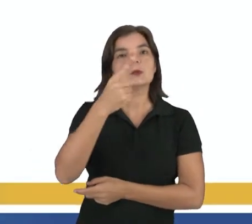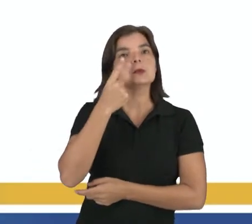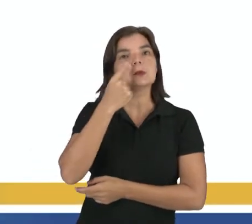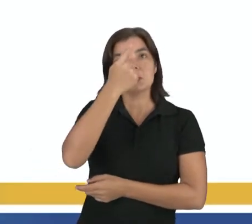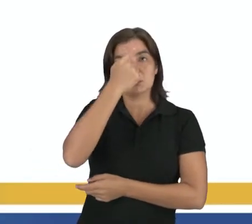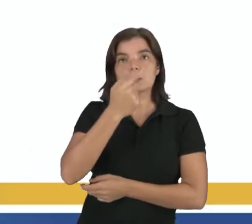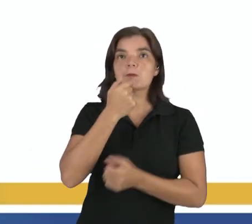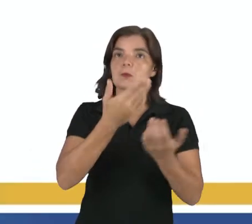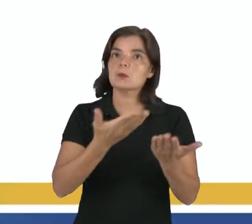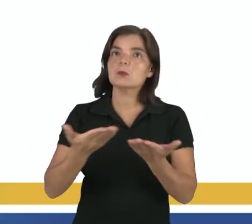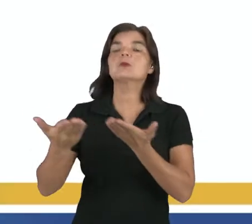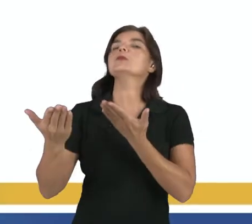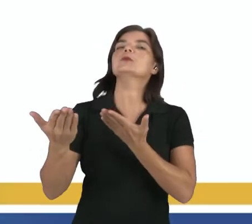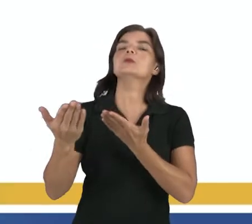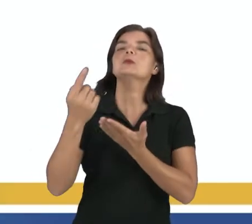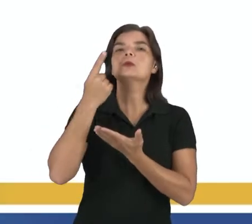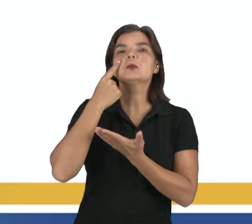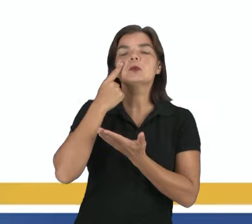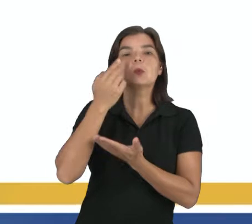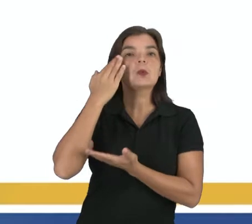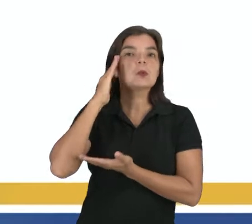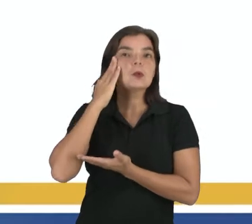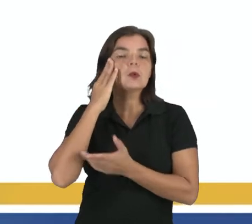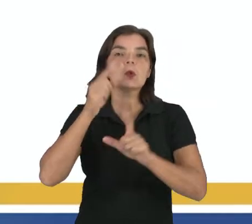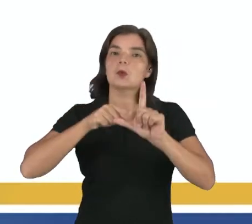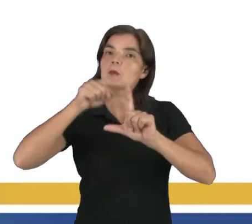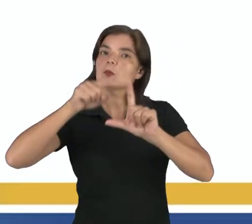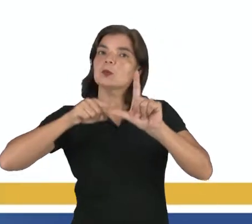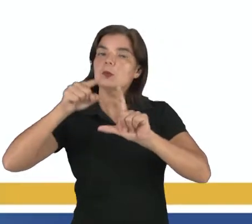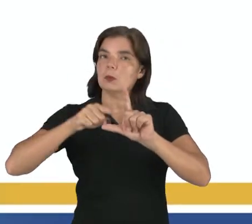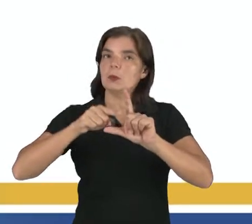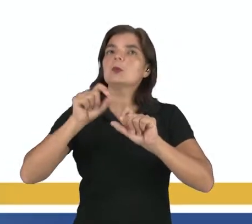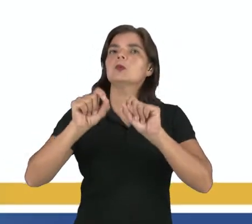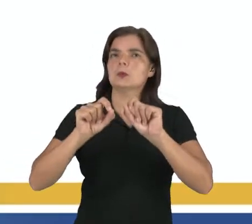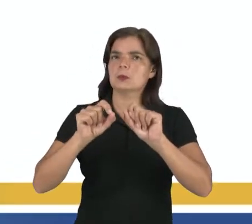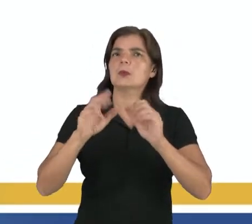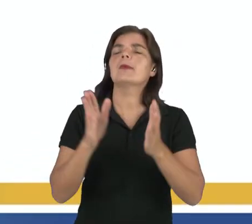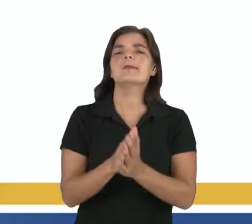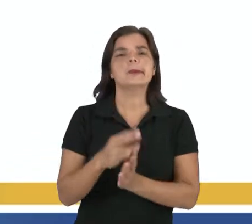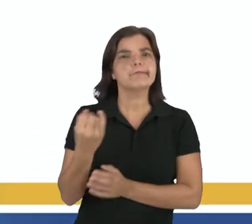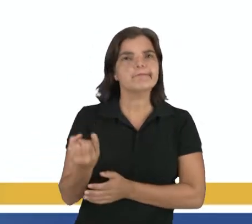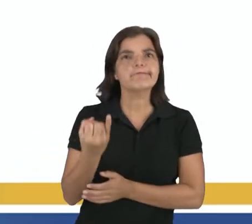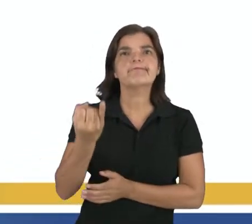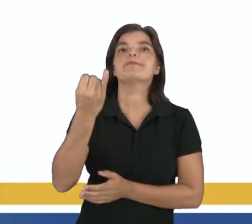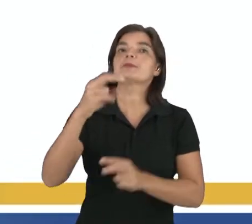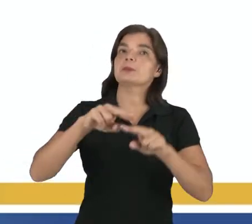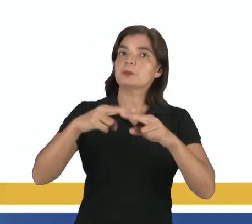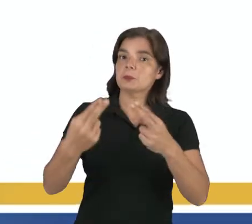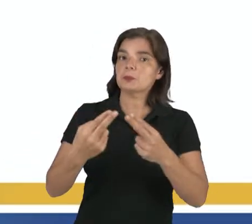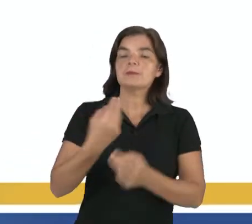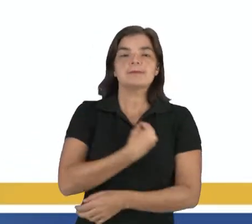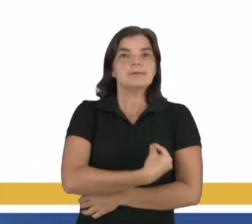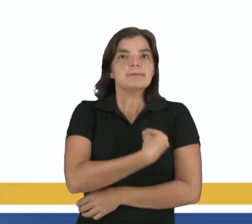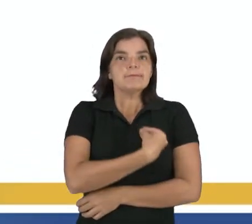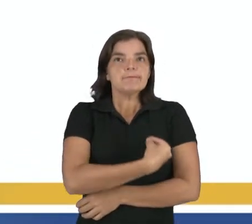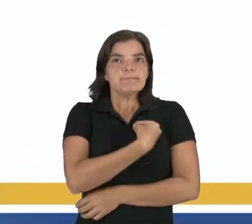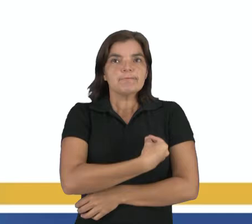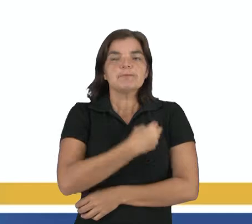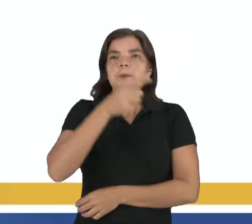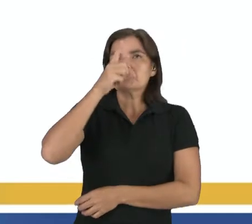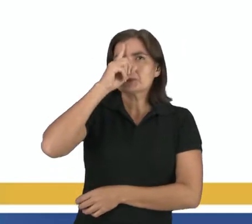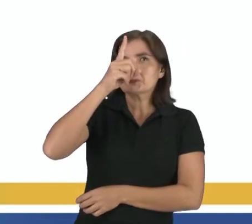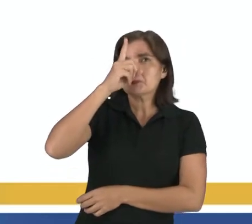na imagem, nós podemos compreender os gráficos hoje em dia é uma tarefa bem essencial, pois eles estão muito presentes em